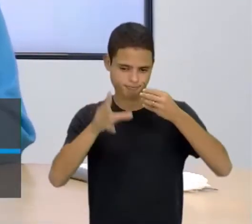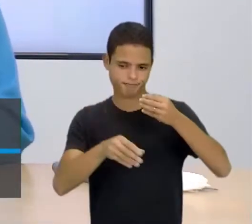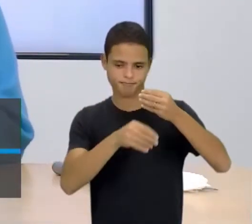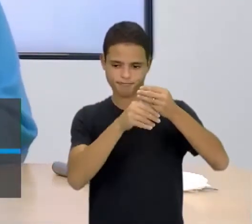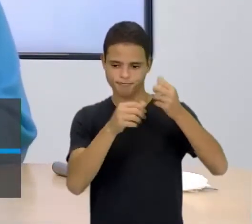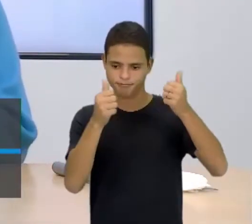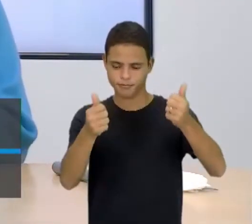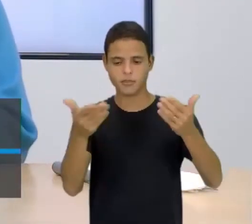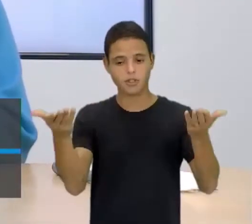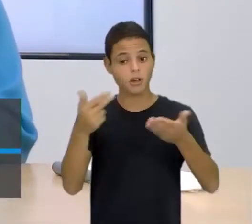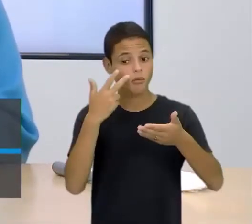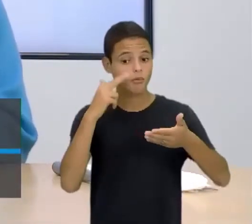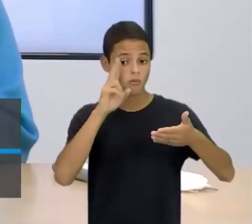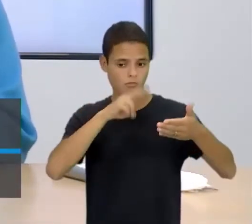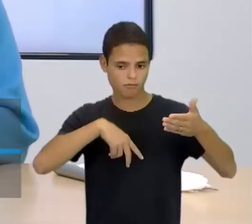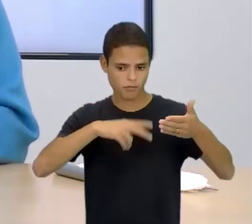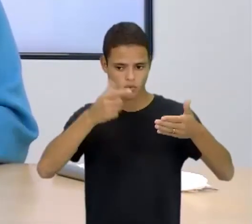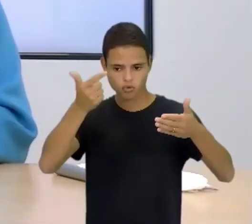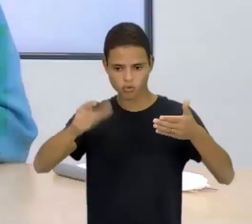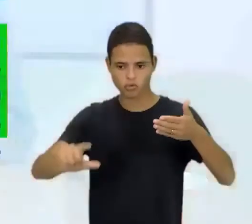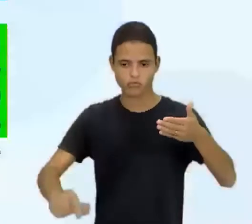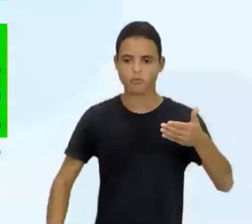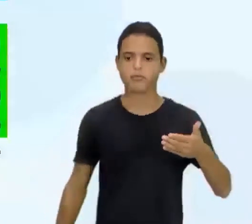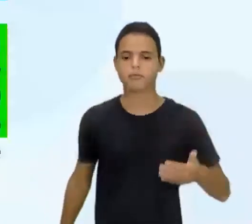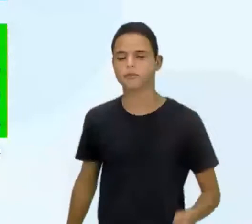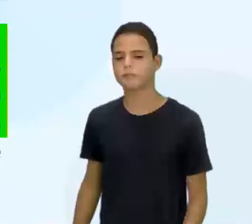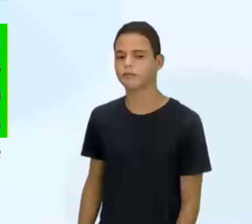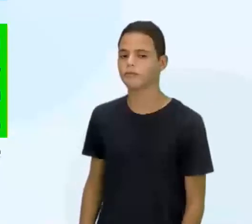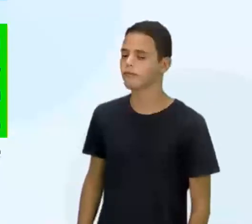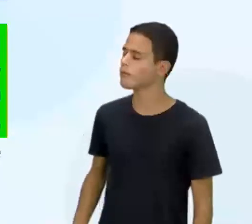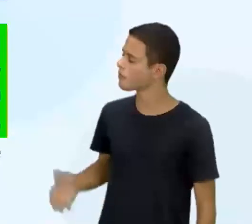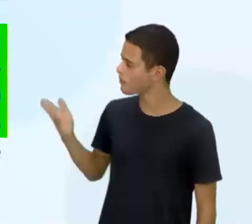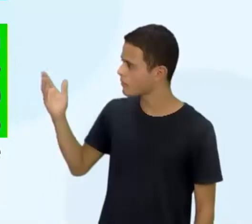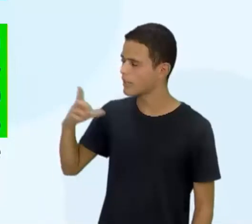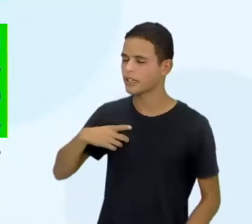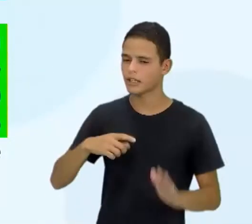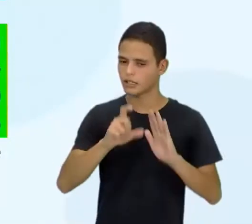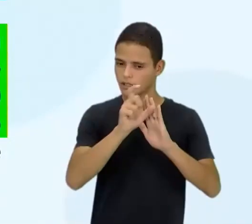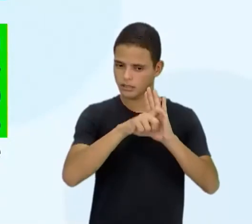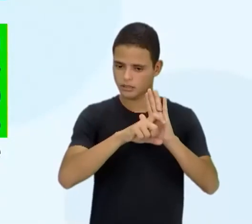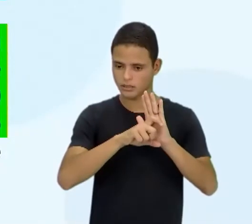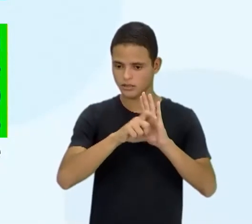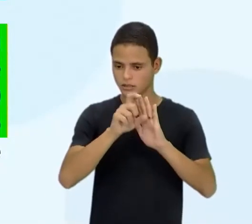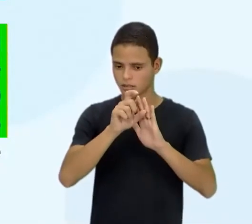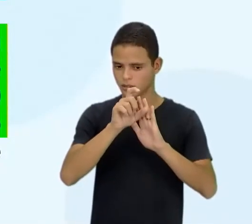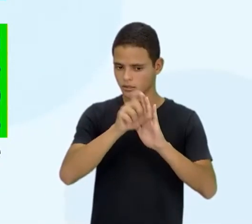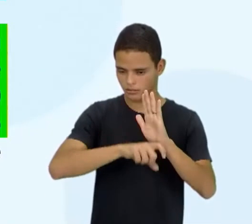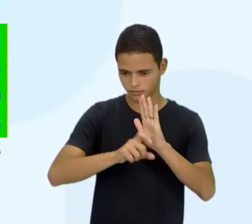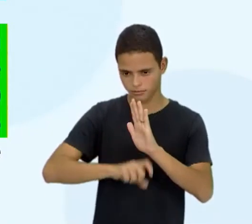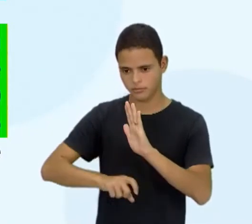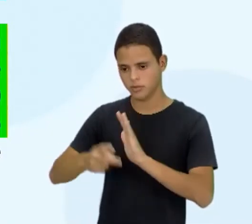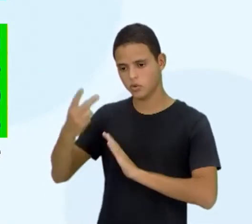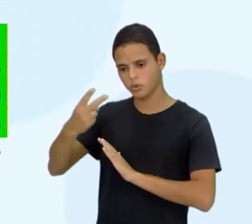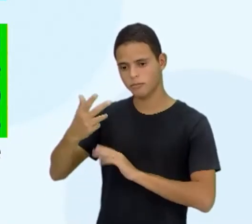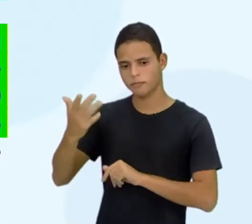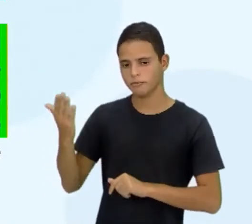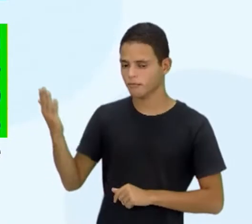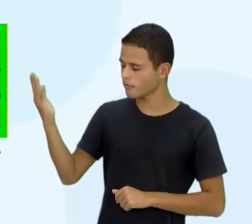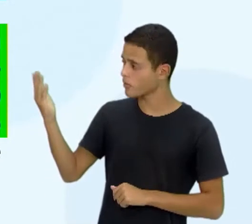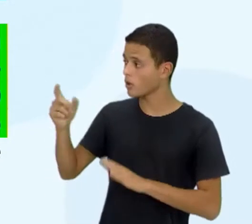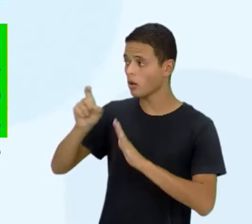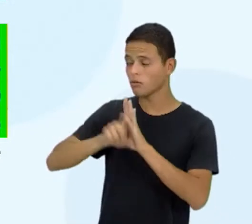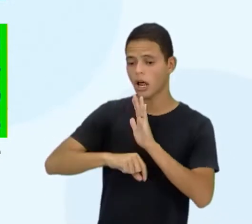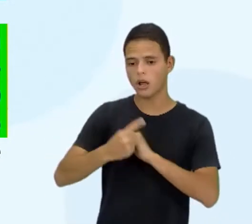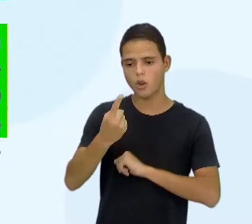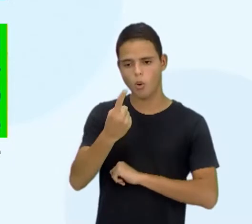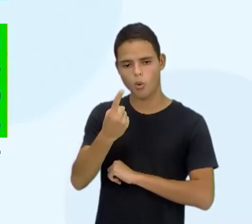lá fazer a leitura desse texto novamente. Ele está separado por parágrafos em cores distintas. O primeiro